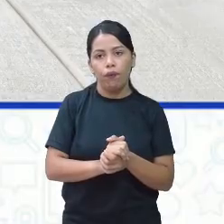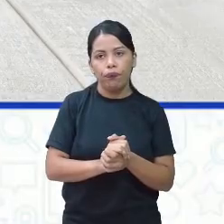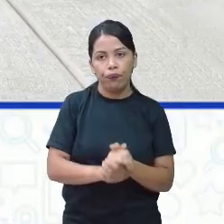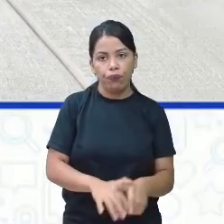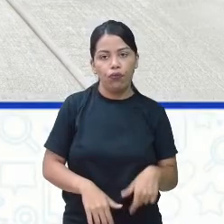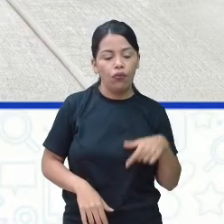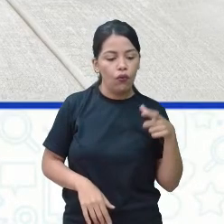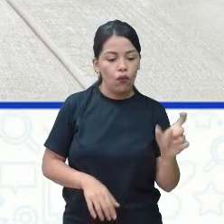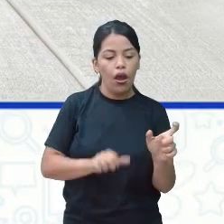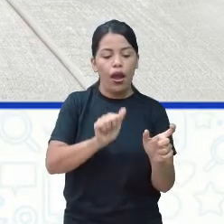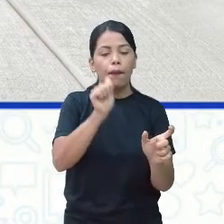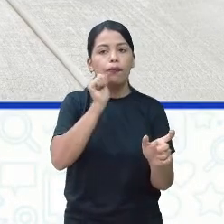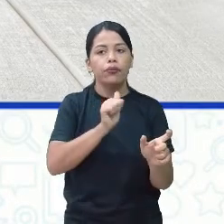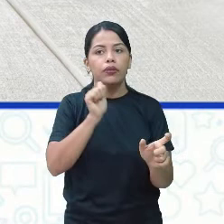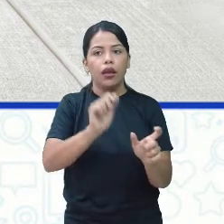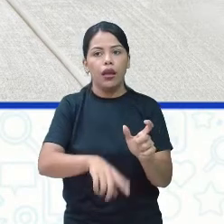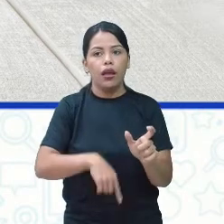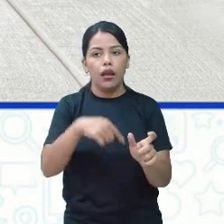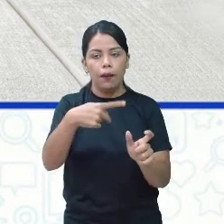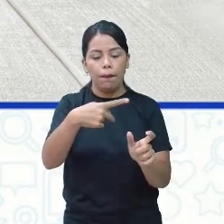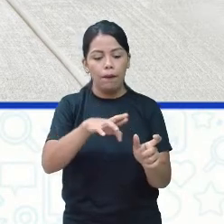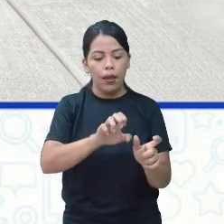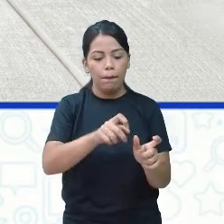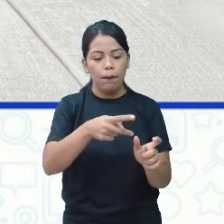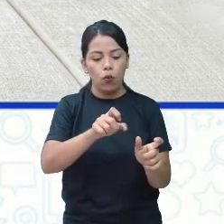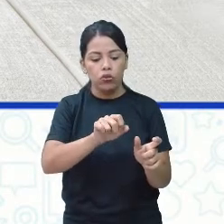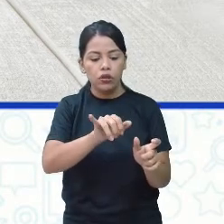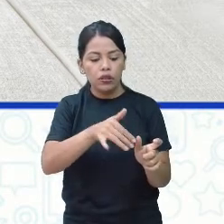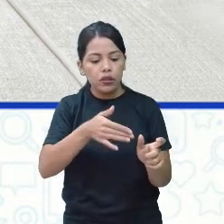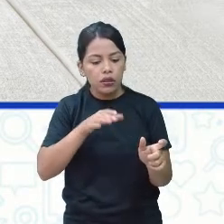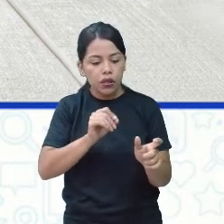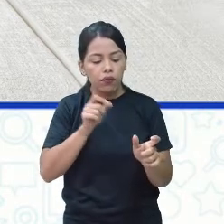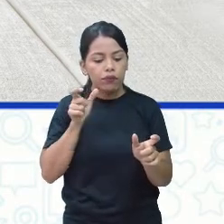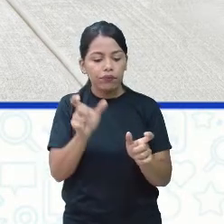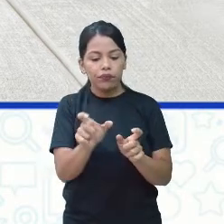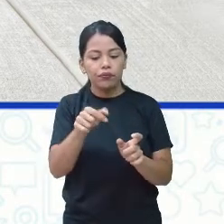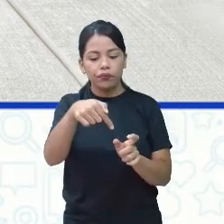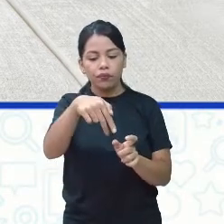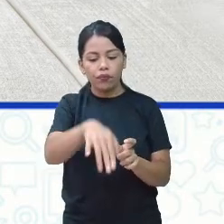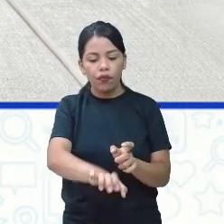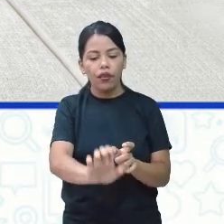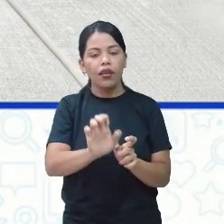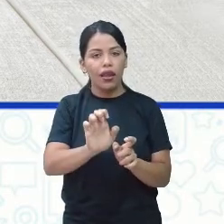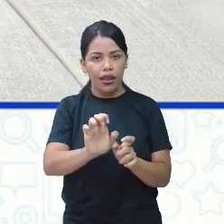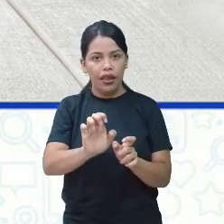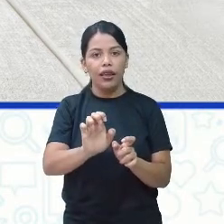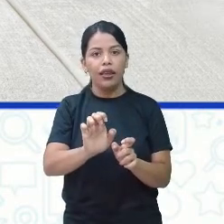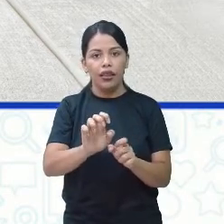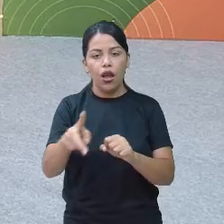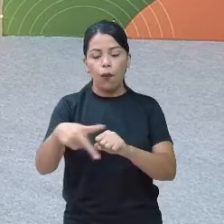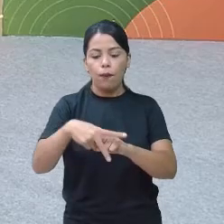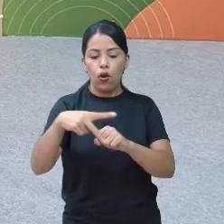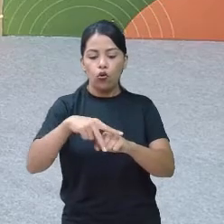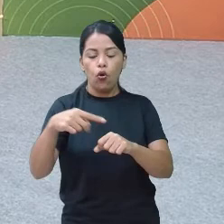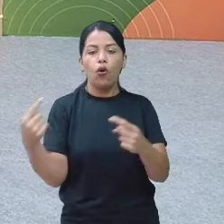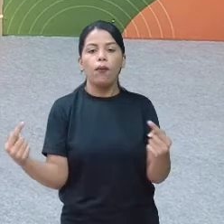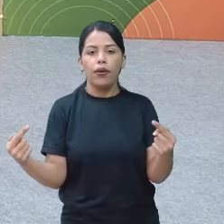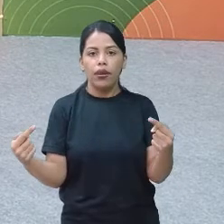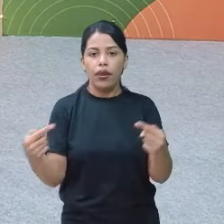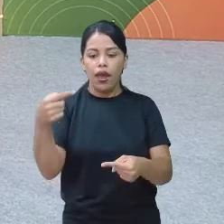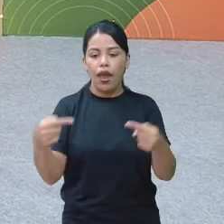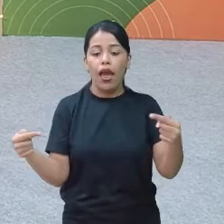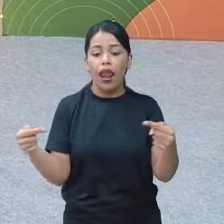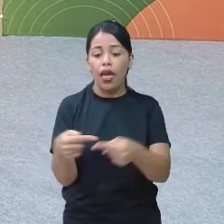essa ligação entre mulher e o pronome relativo, e a gente tem o pronome relativo que substitui a mulher. Então,